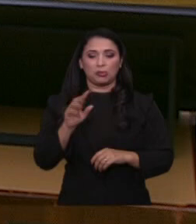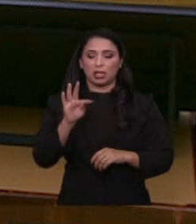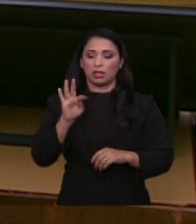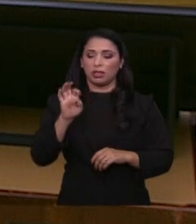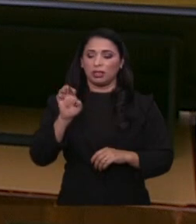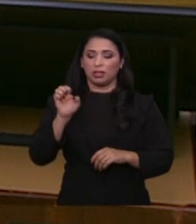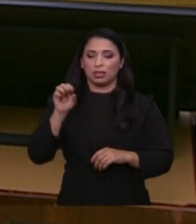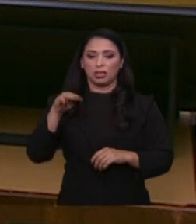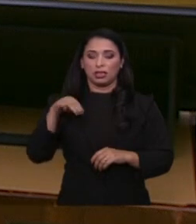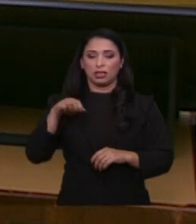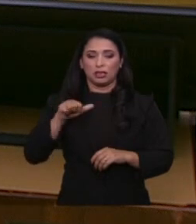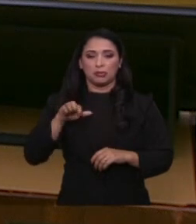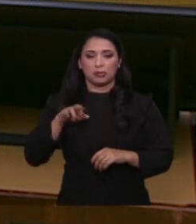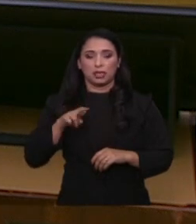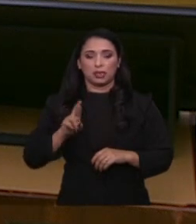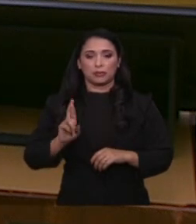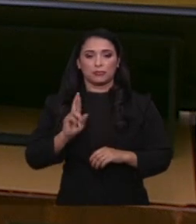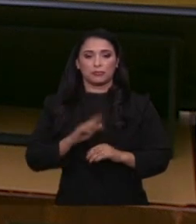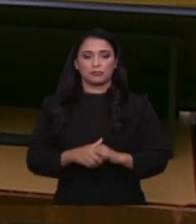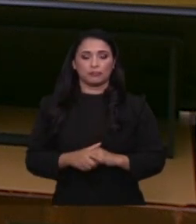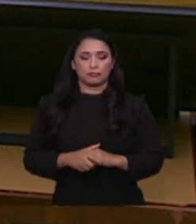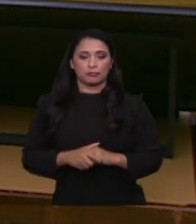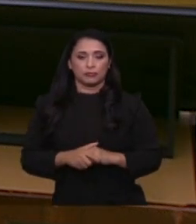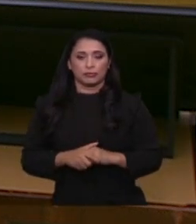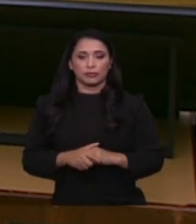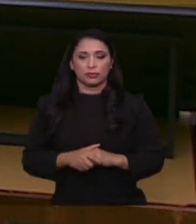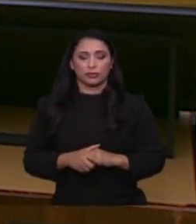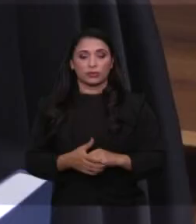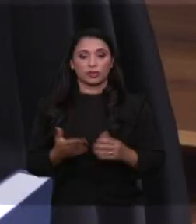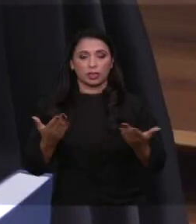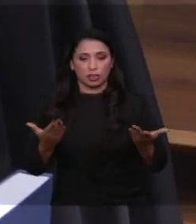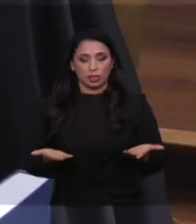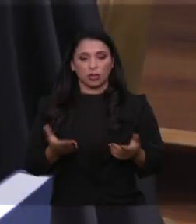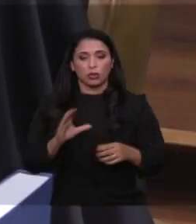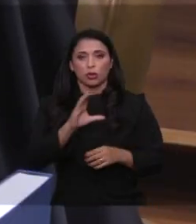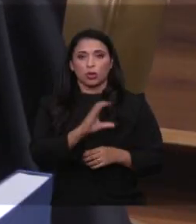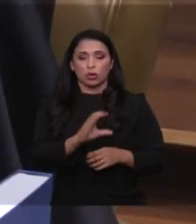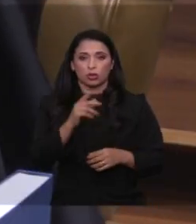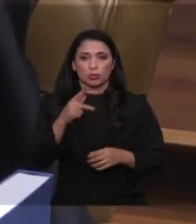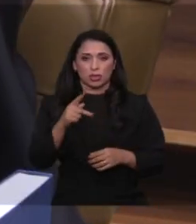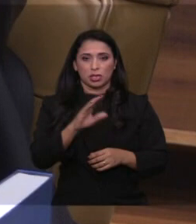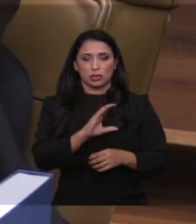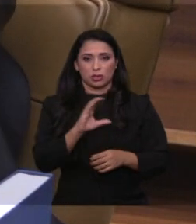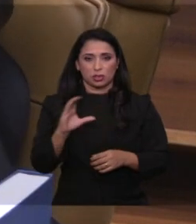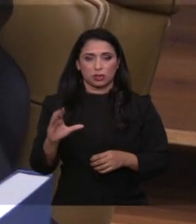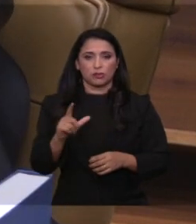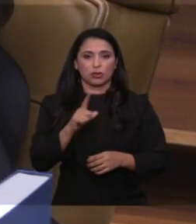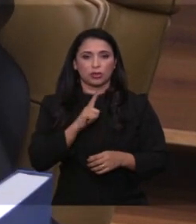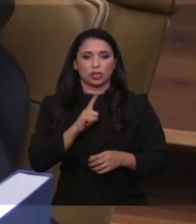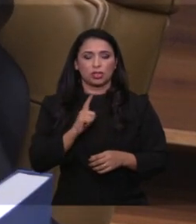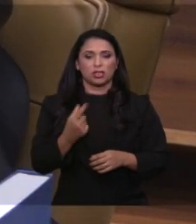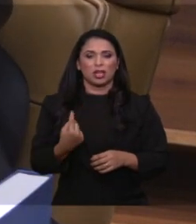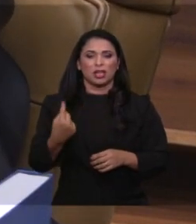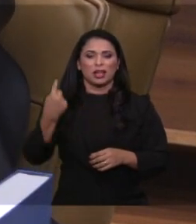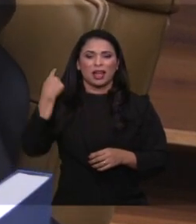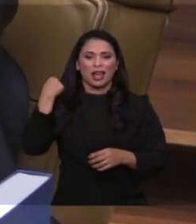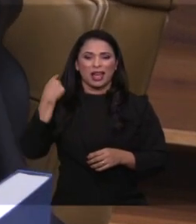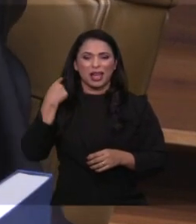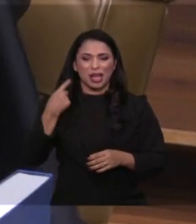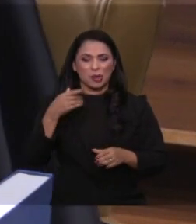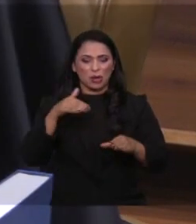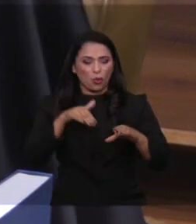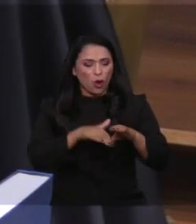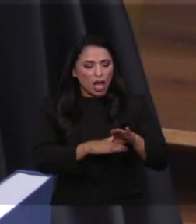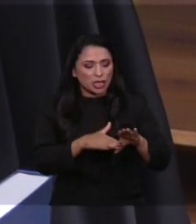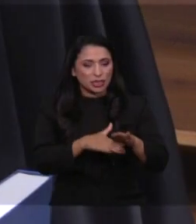dar andamento ao projeto de Código Civil que se encontrava nas poeiras, nas